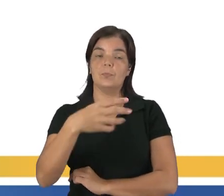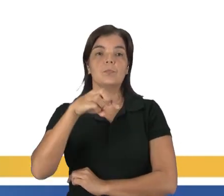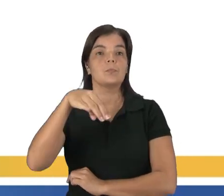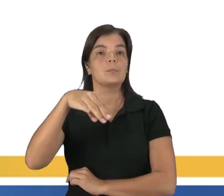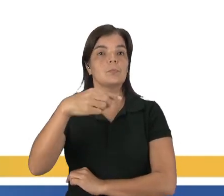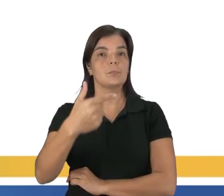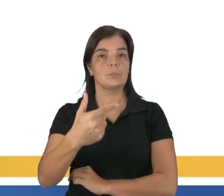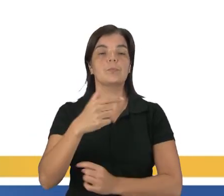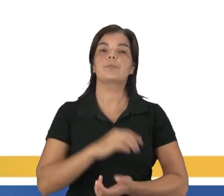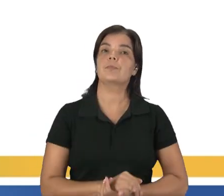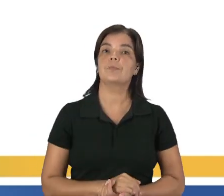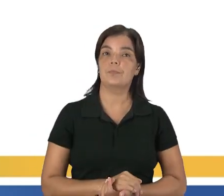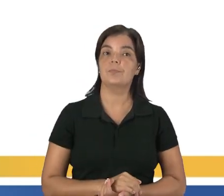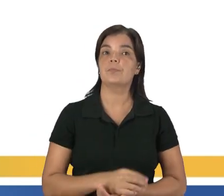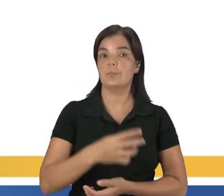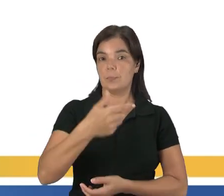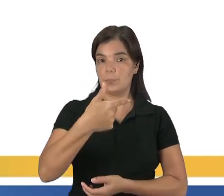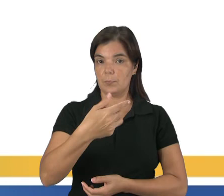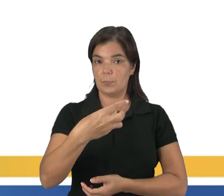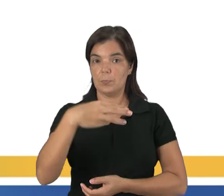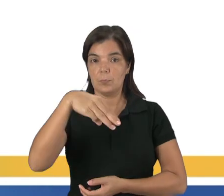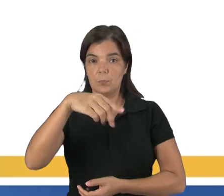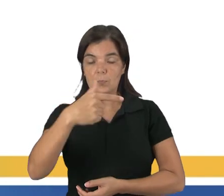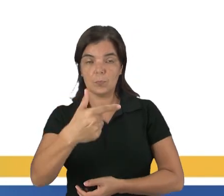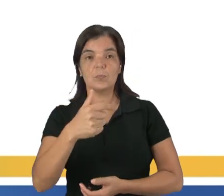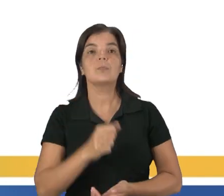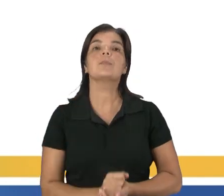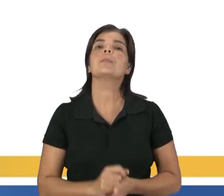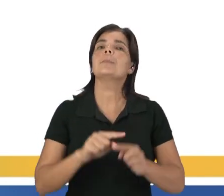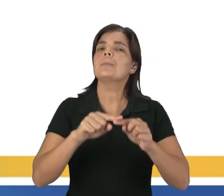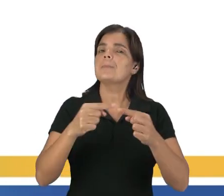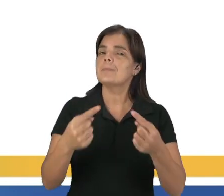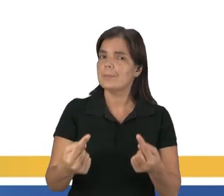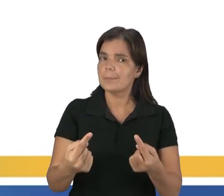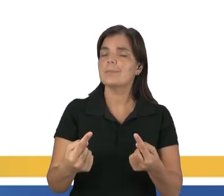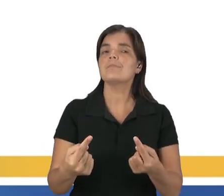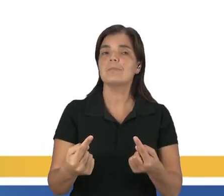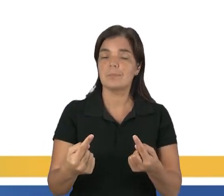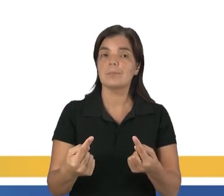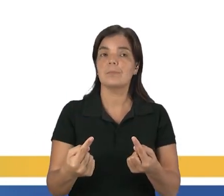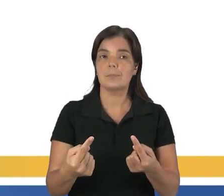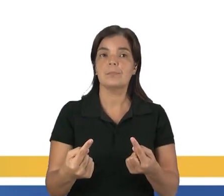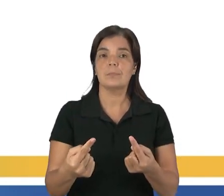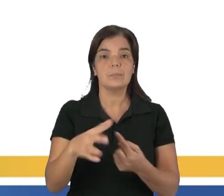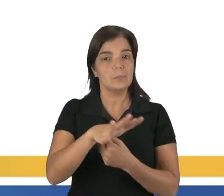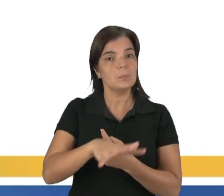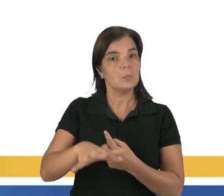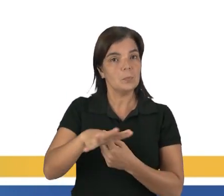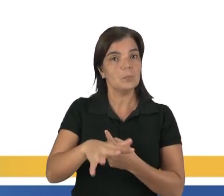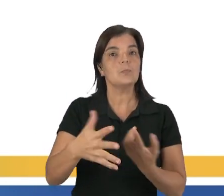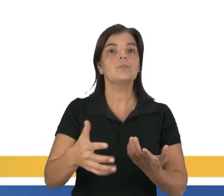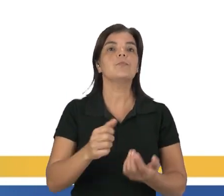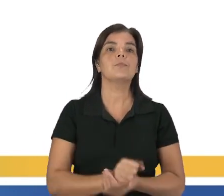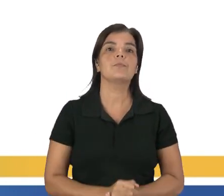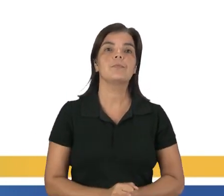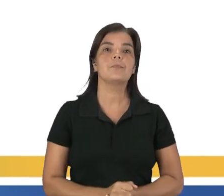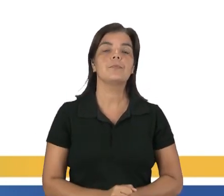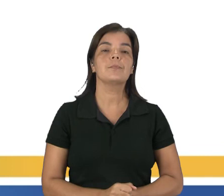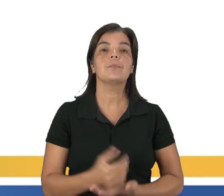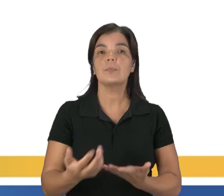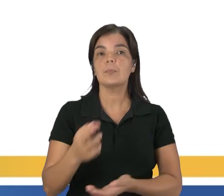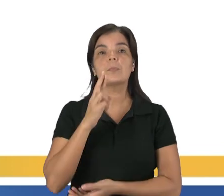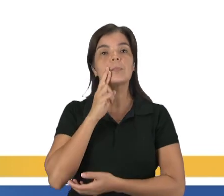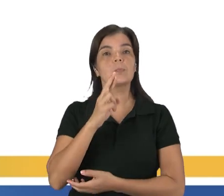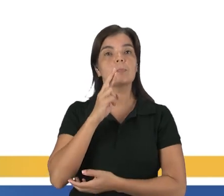a 24, ou seja, 24 metros quadrados. 24 metros quadrados é a área desse trapézio.